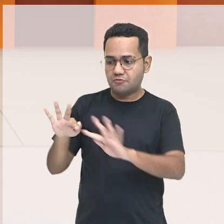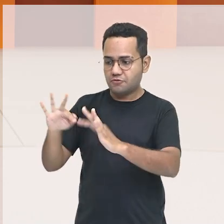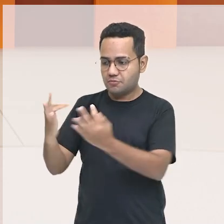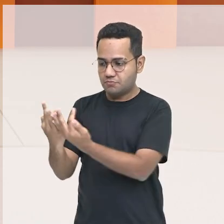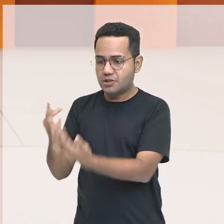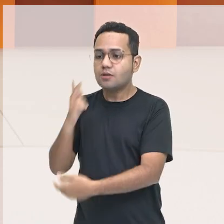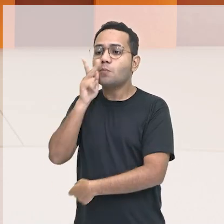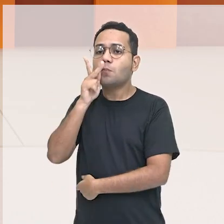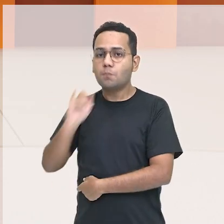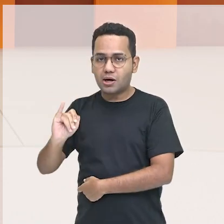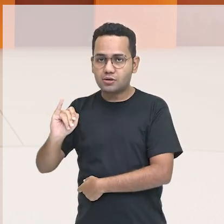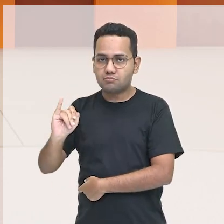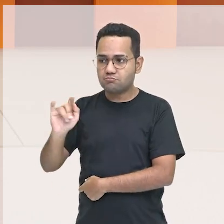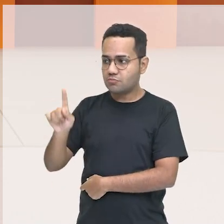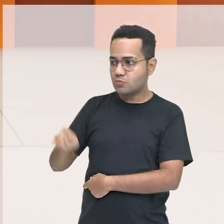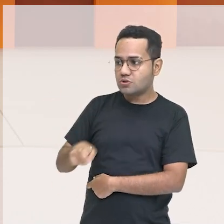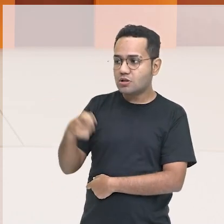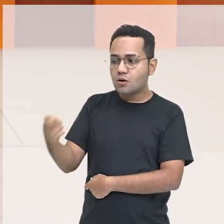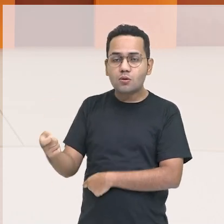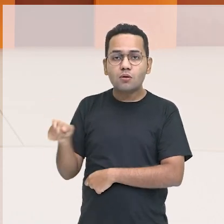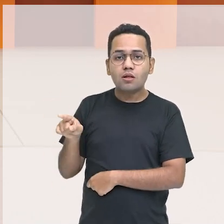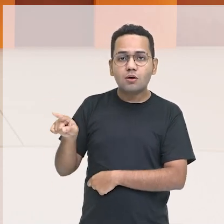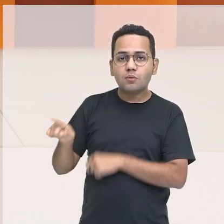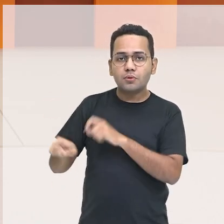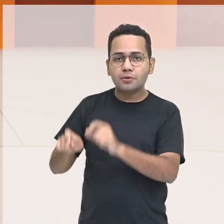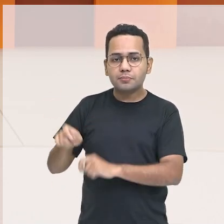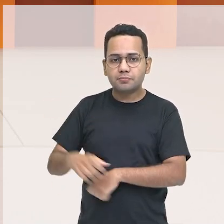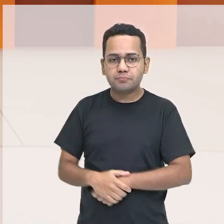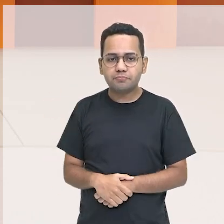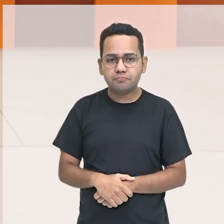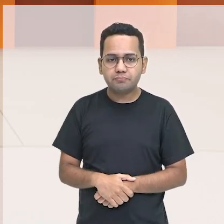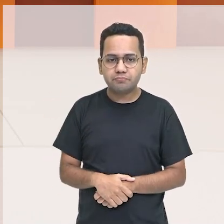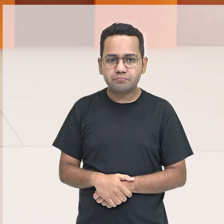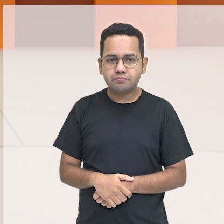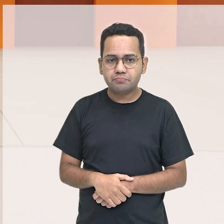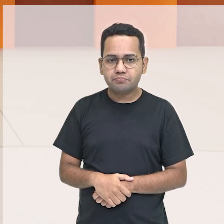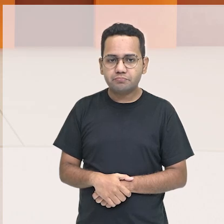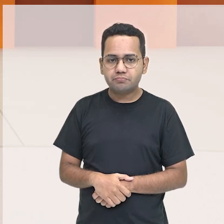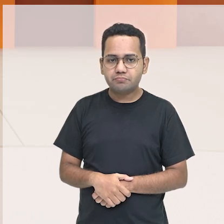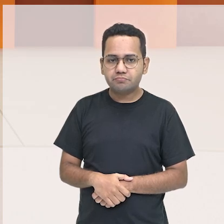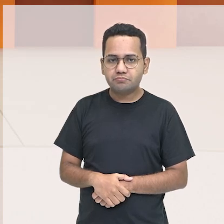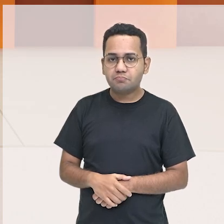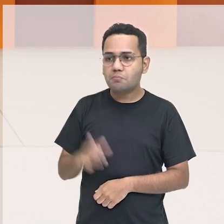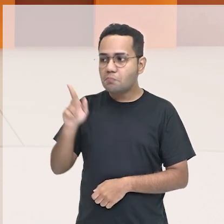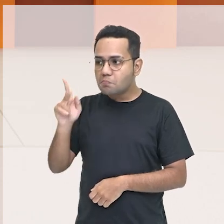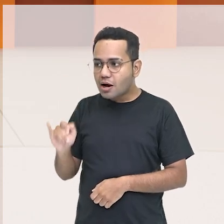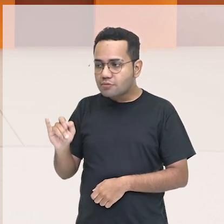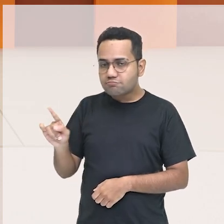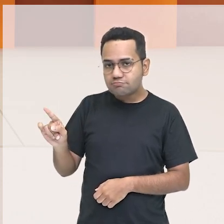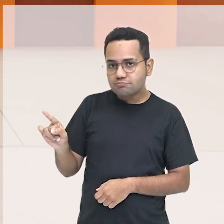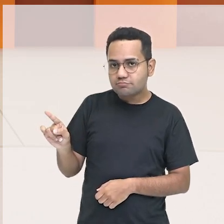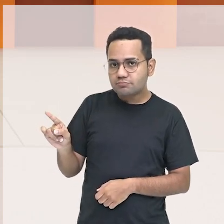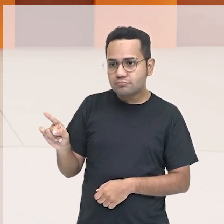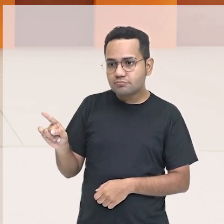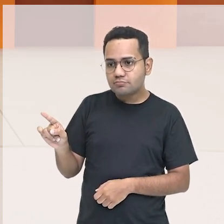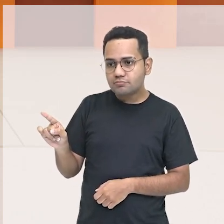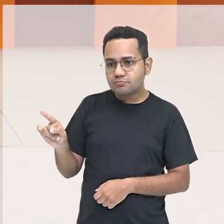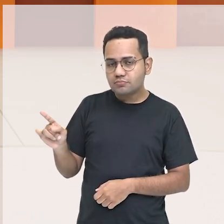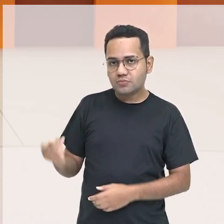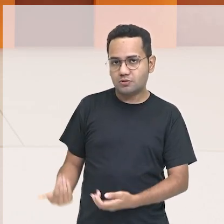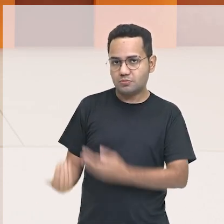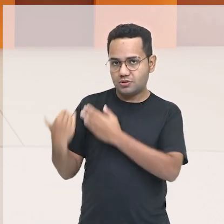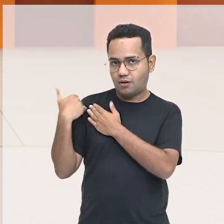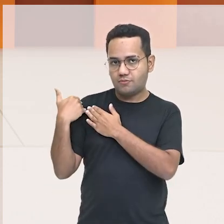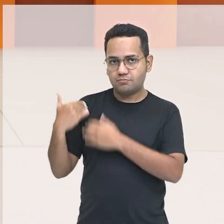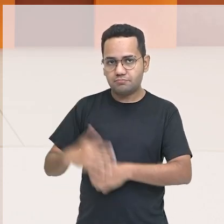em casa, eu tenho um status, aí estou assumindo uma posição de pai de família, então eu tenho ali aquele status de